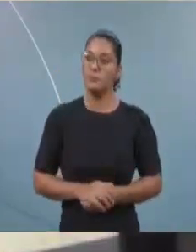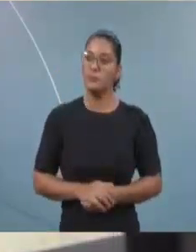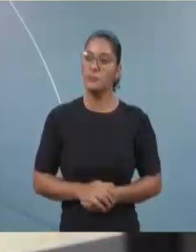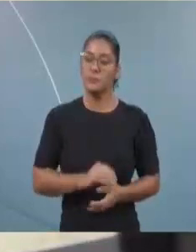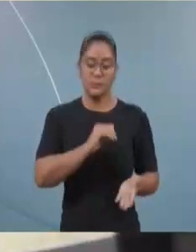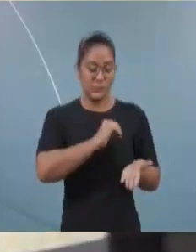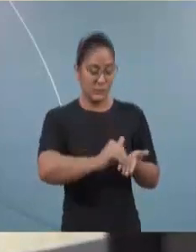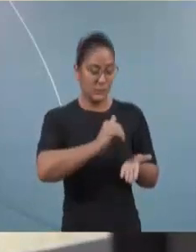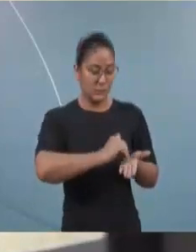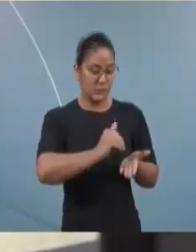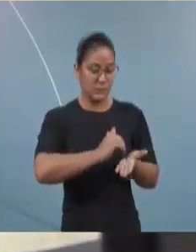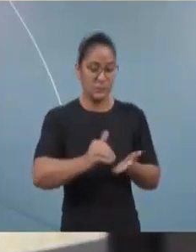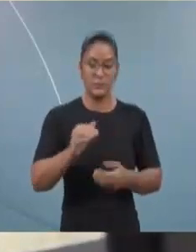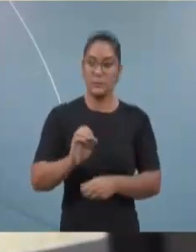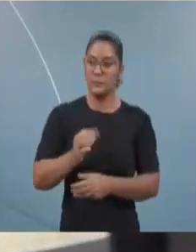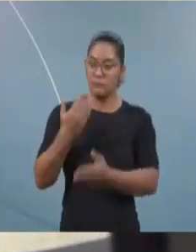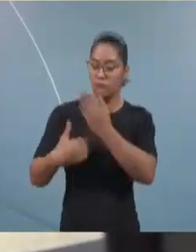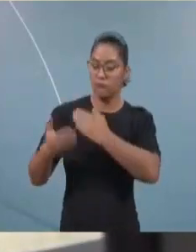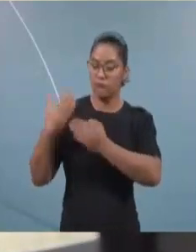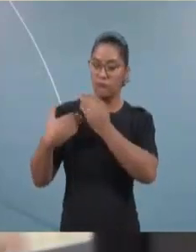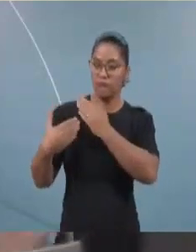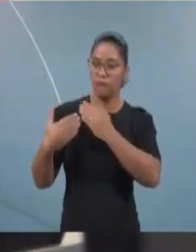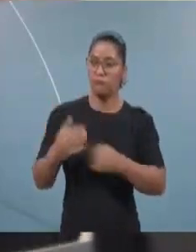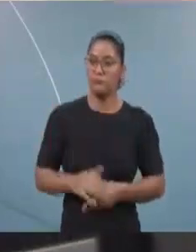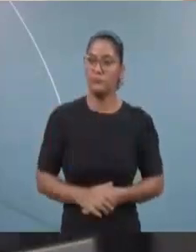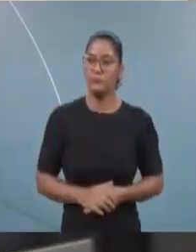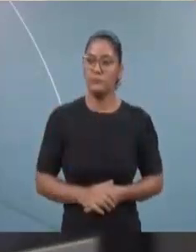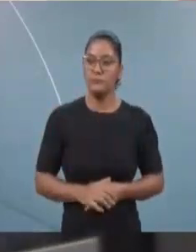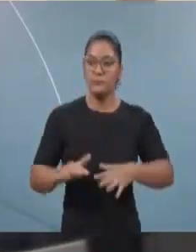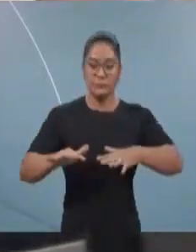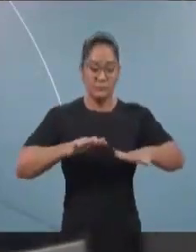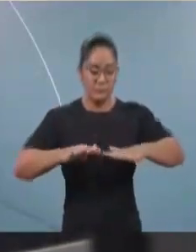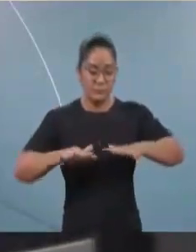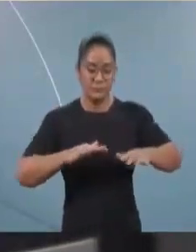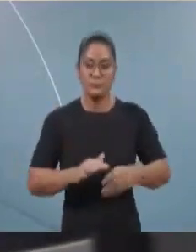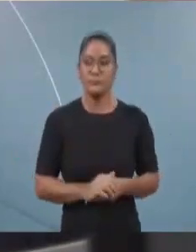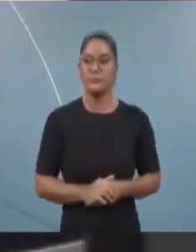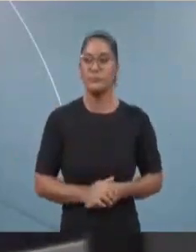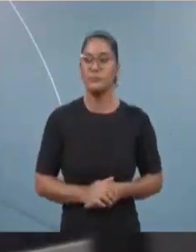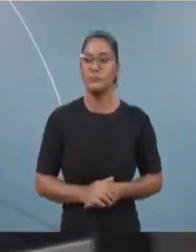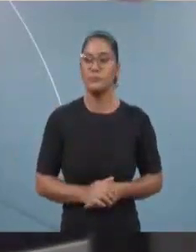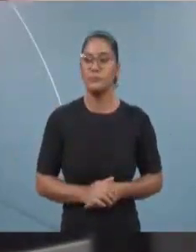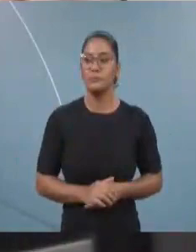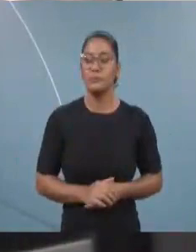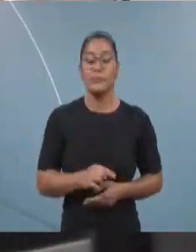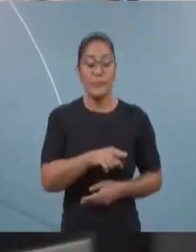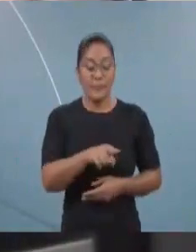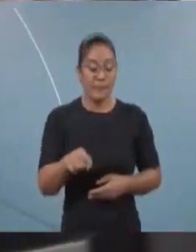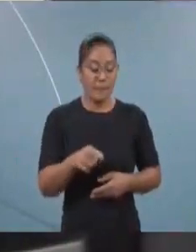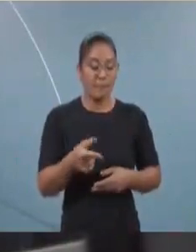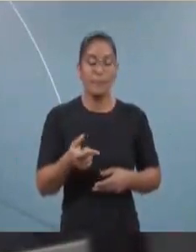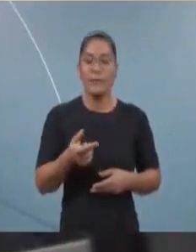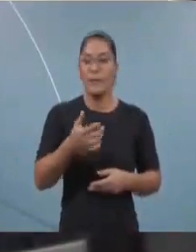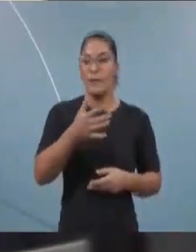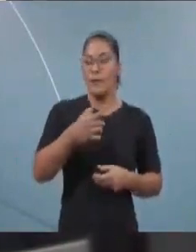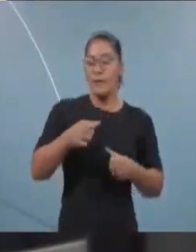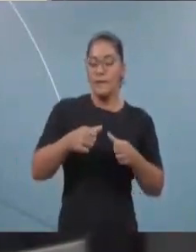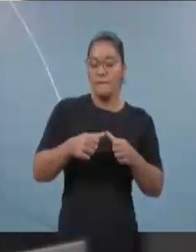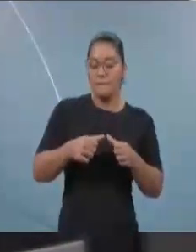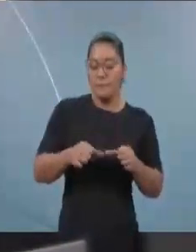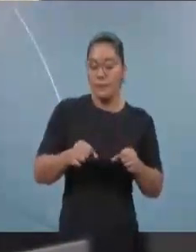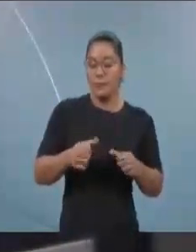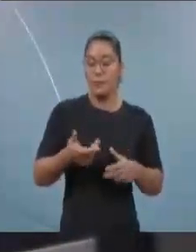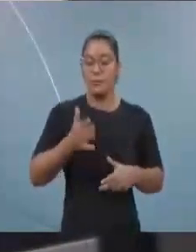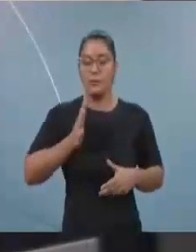secretário de estado no passado então movimento que foi feito que essas pessoas ficaram RIC com